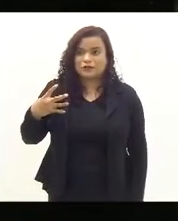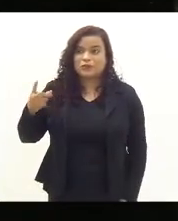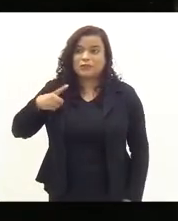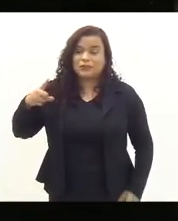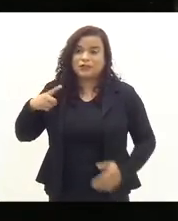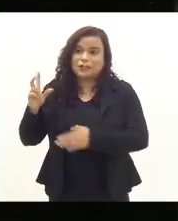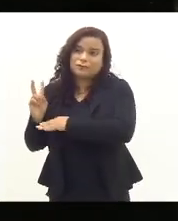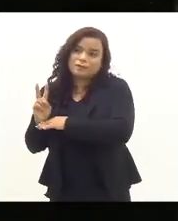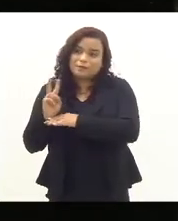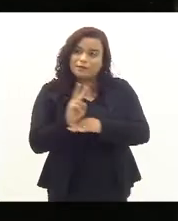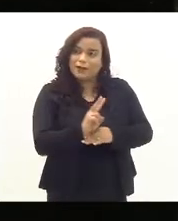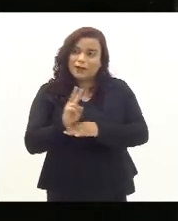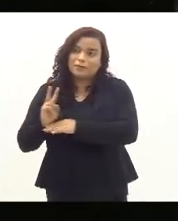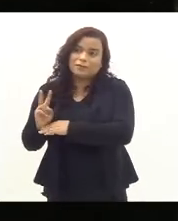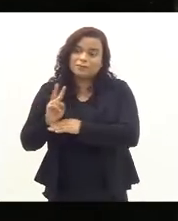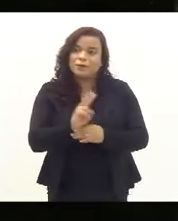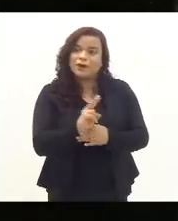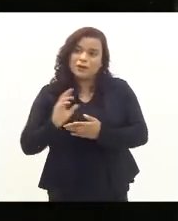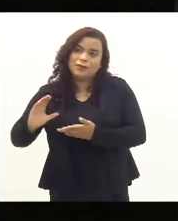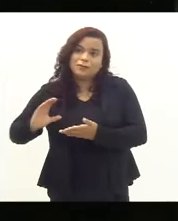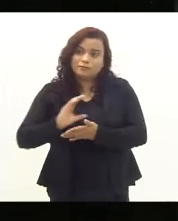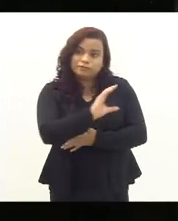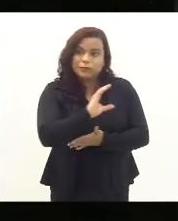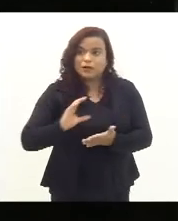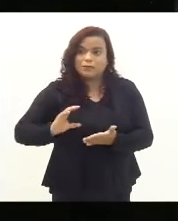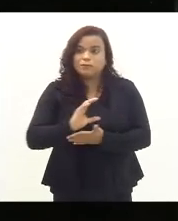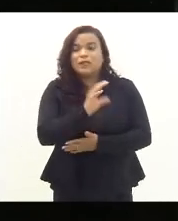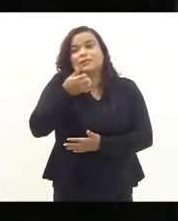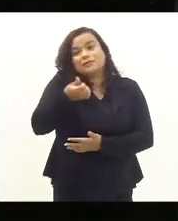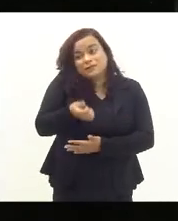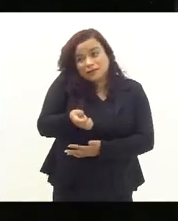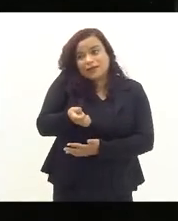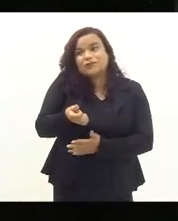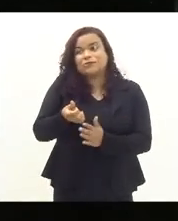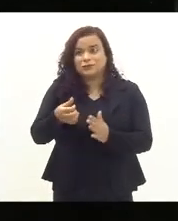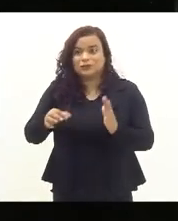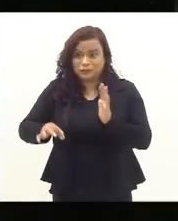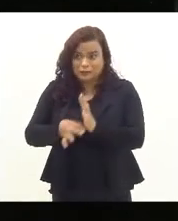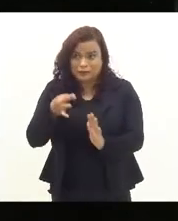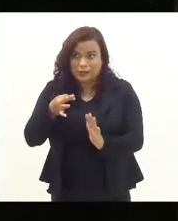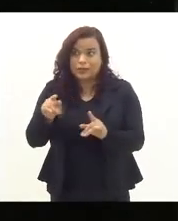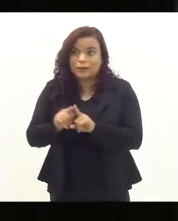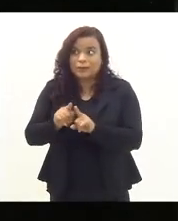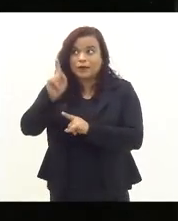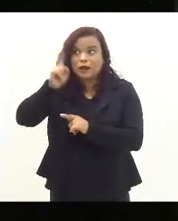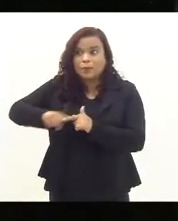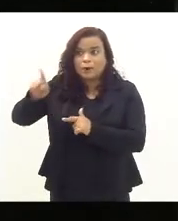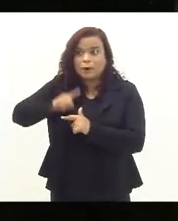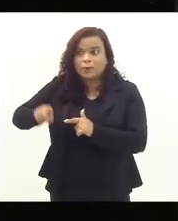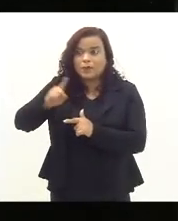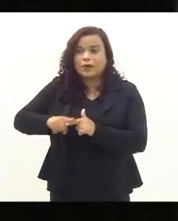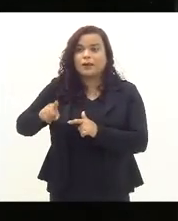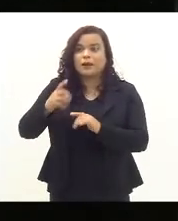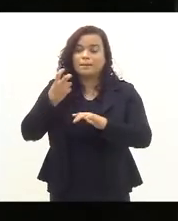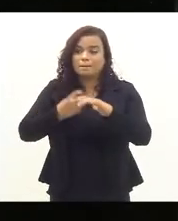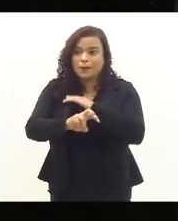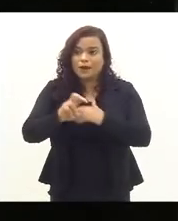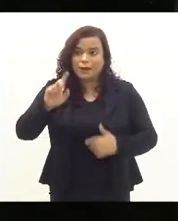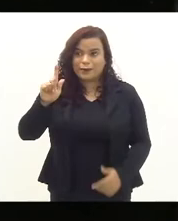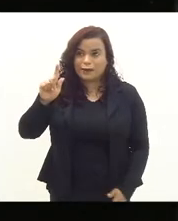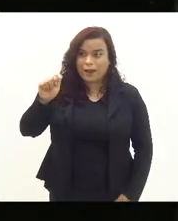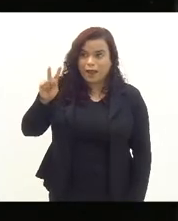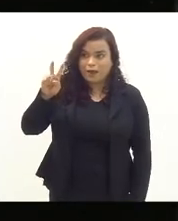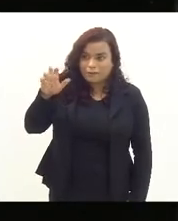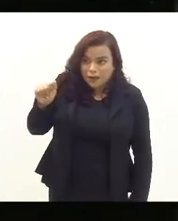empréstimo e vamos esclarecer né que ainda não resolvemos o problema do metrô Gávea então achar que